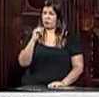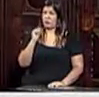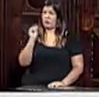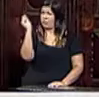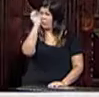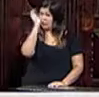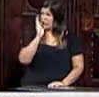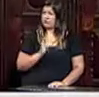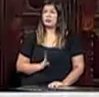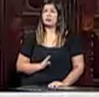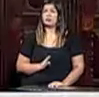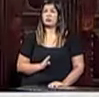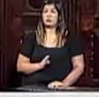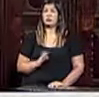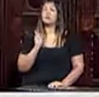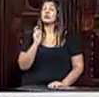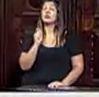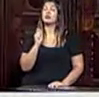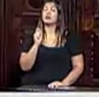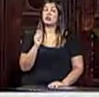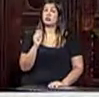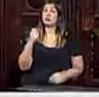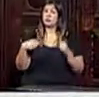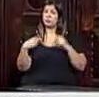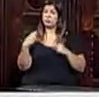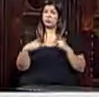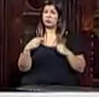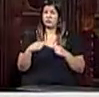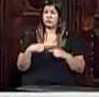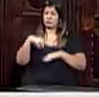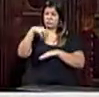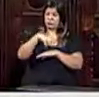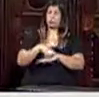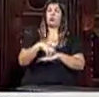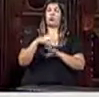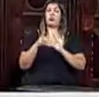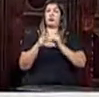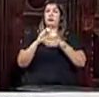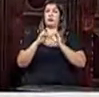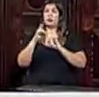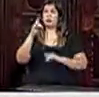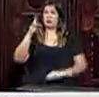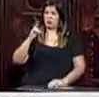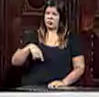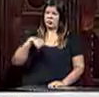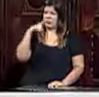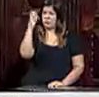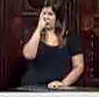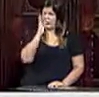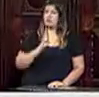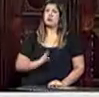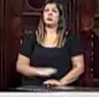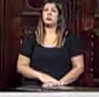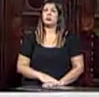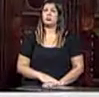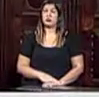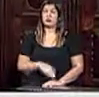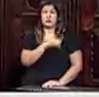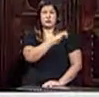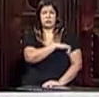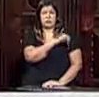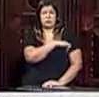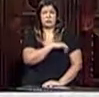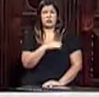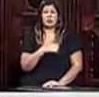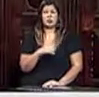Brasil. Quem disputou a ser país sede de Olimpíada foi o Brasil. O Rio de